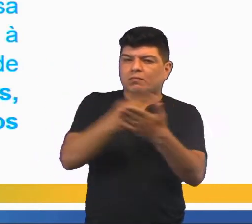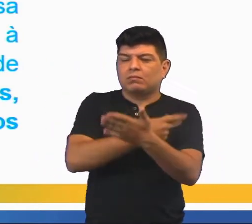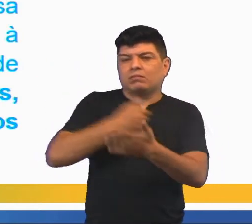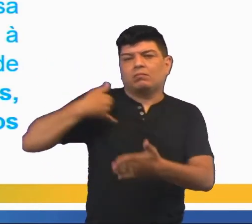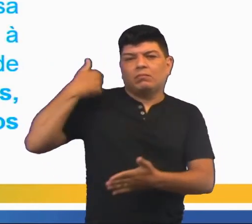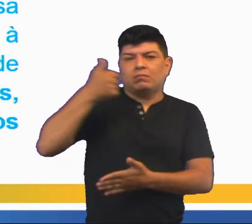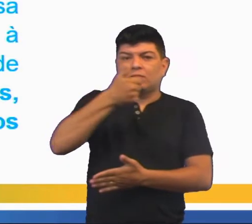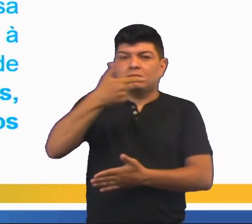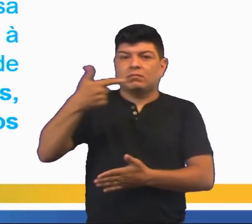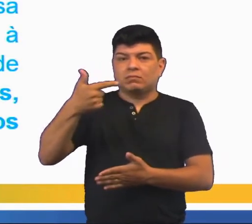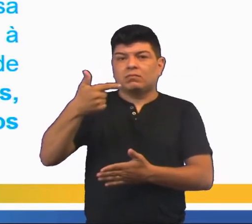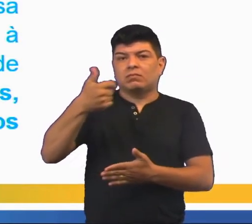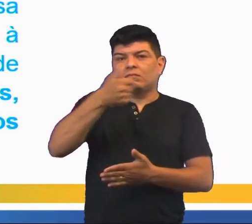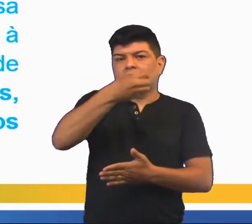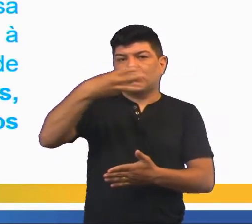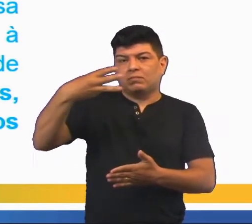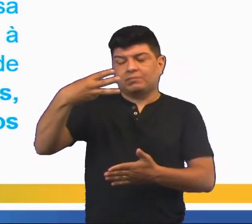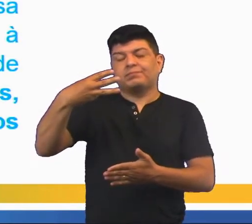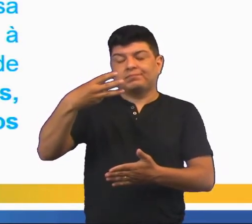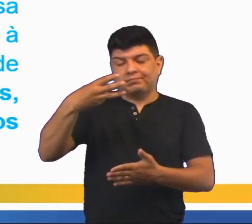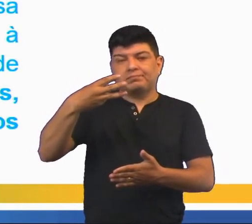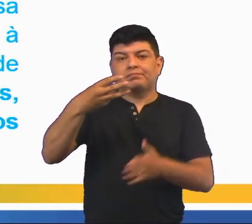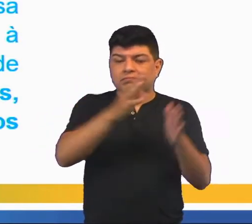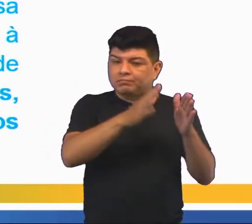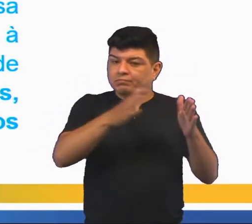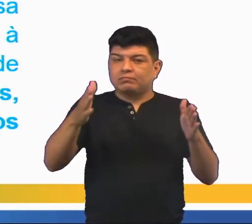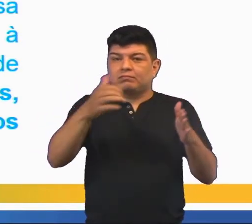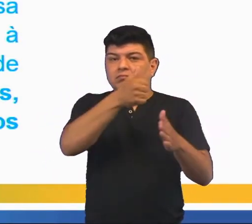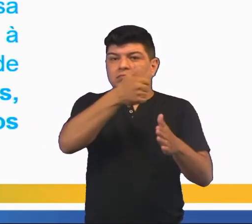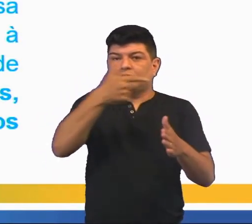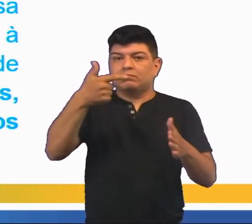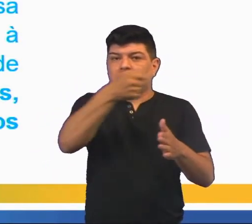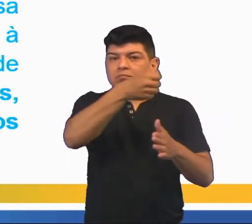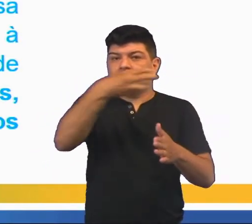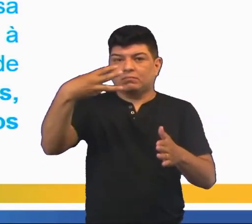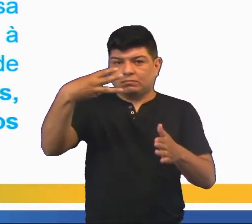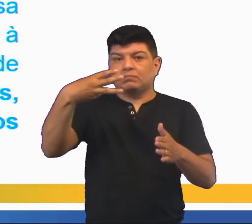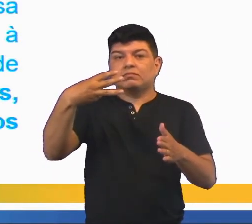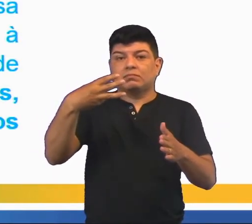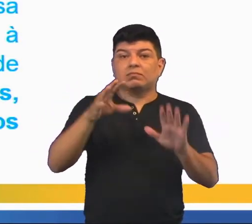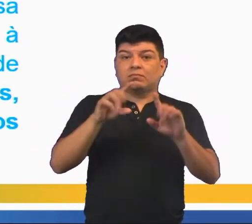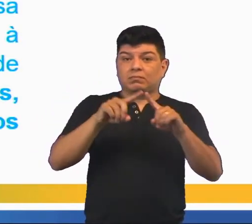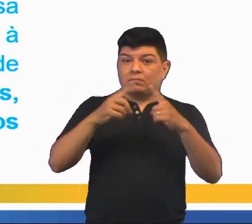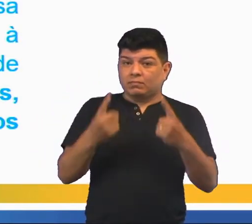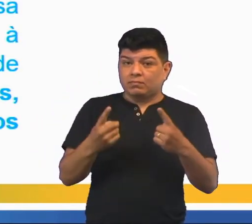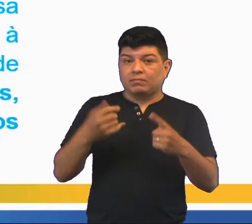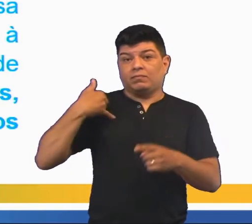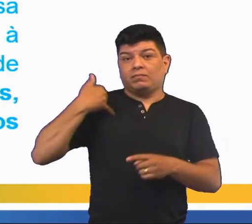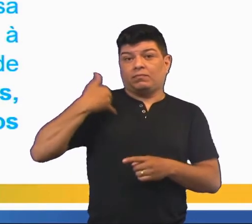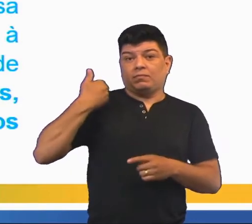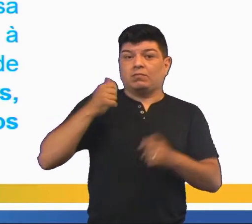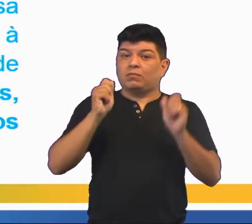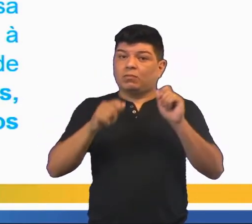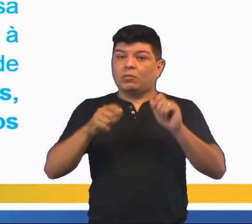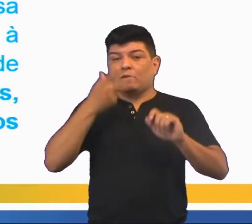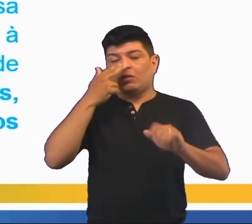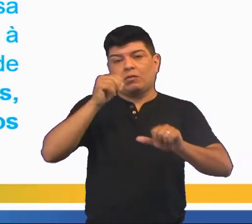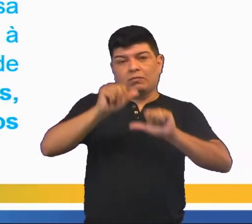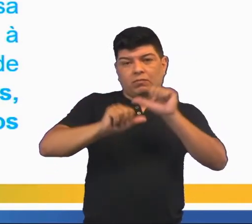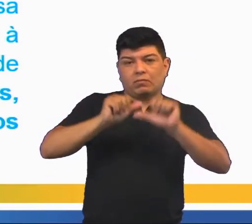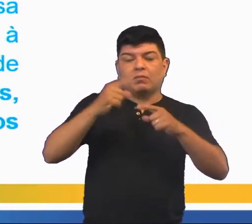12 anos, 13 anos de idade, né, entre 12 e 13 anos de idade. No entanto, essa idade pode